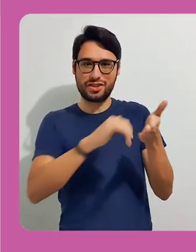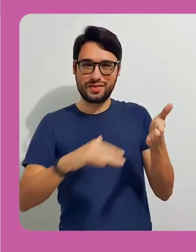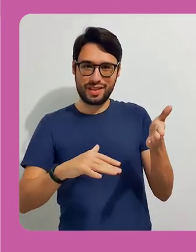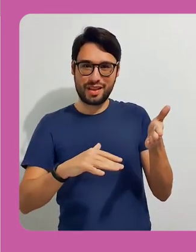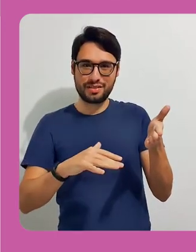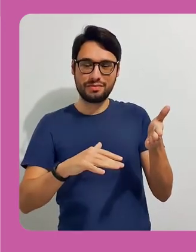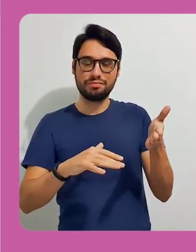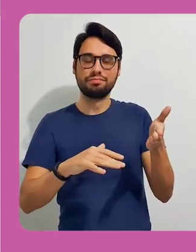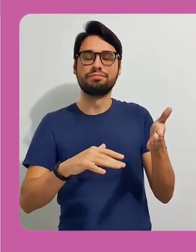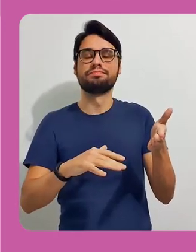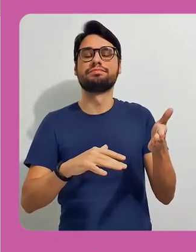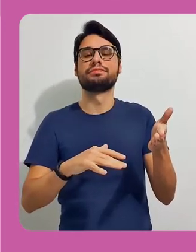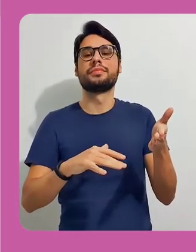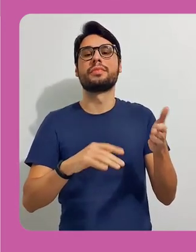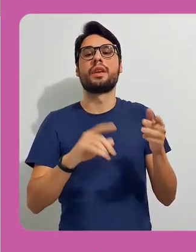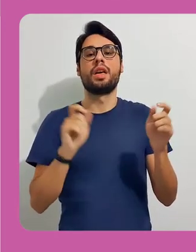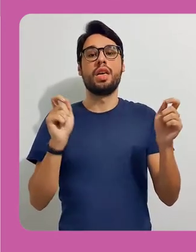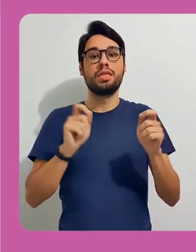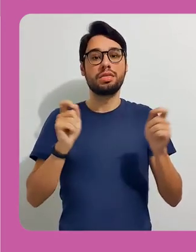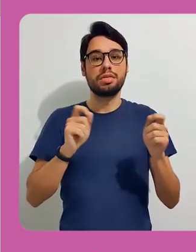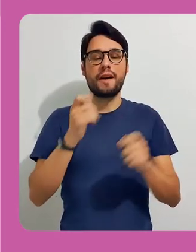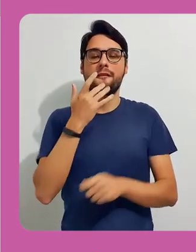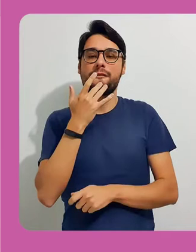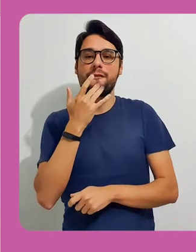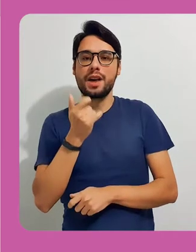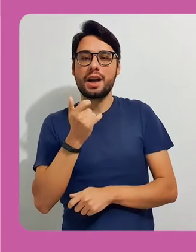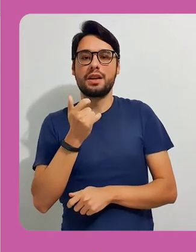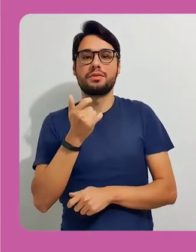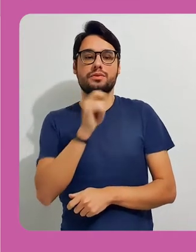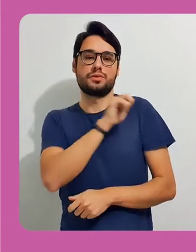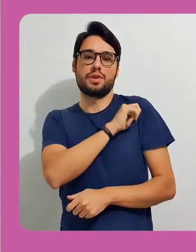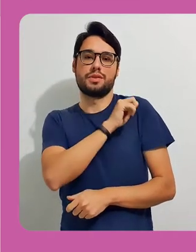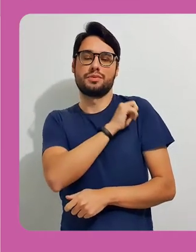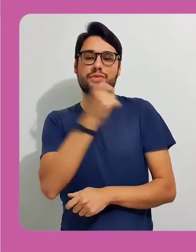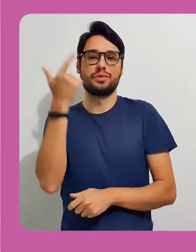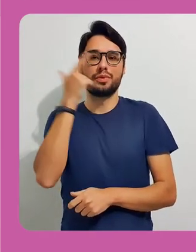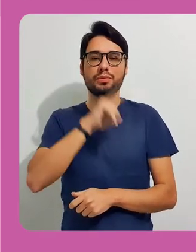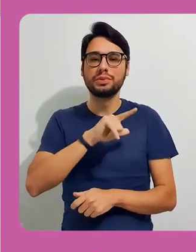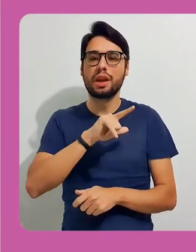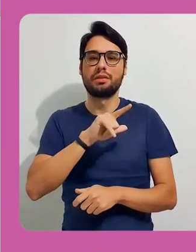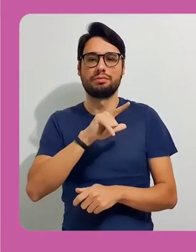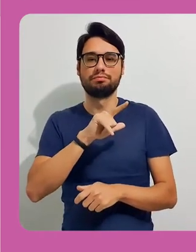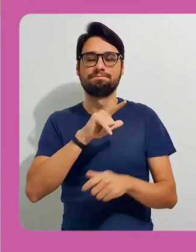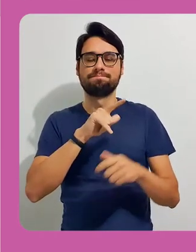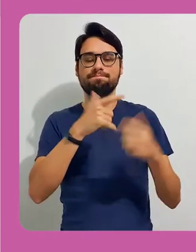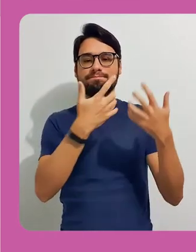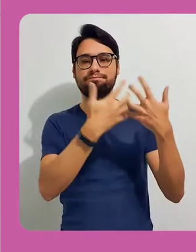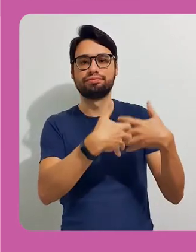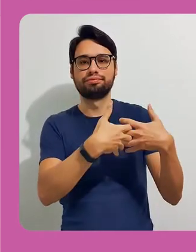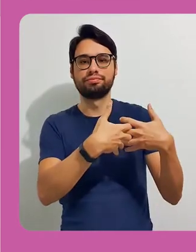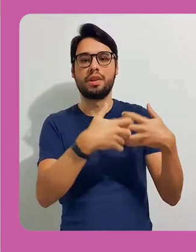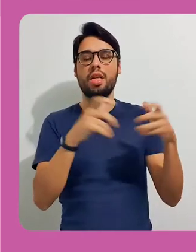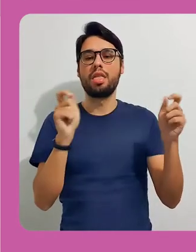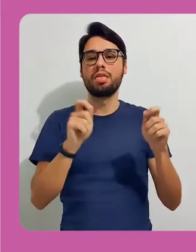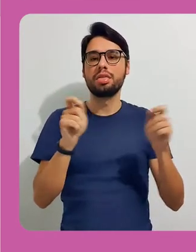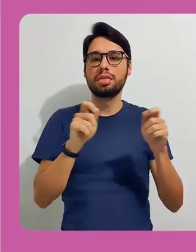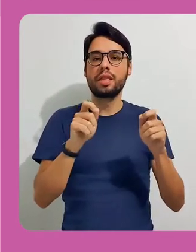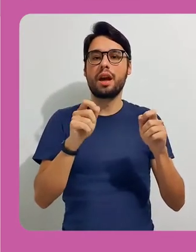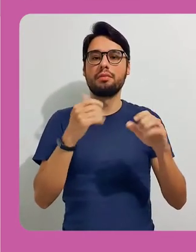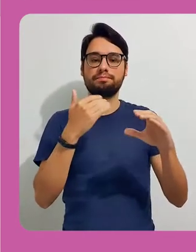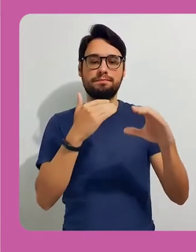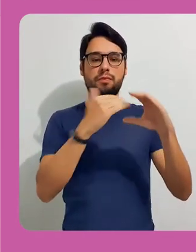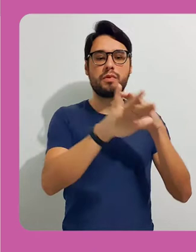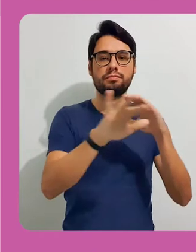atividade de fácil entendimento por parte do aluno ela permite o envio de arquivos